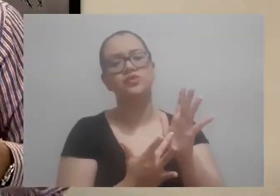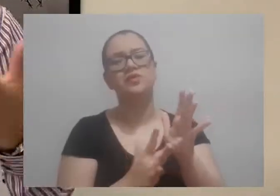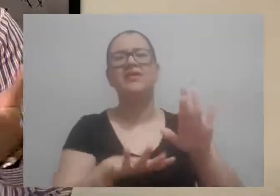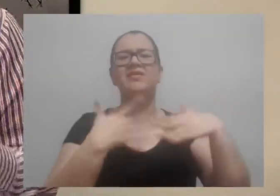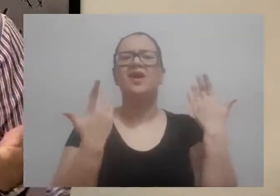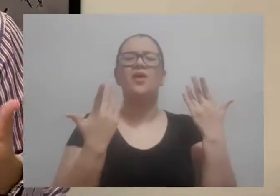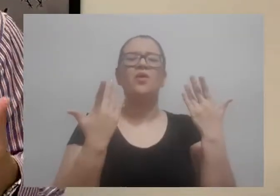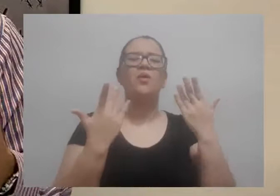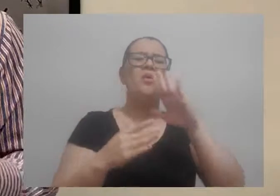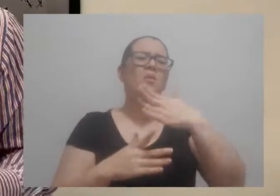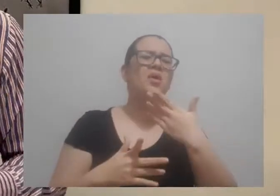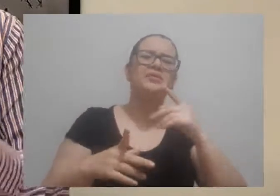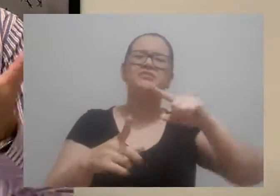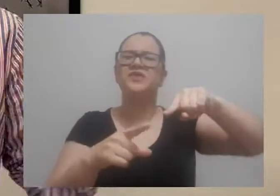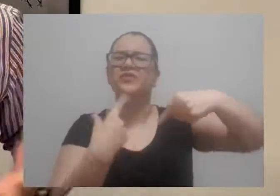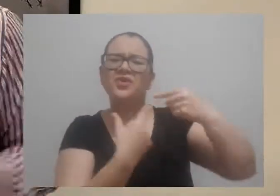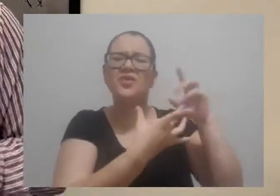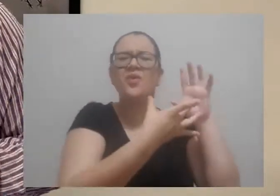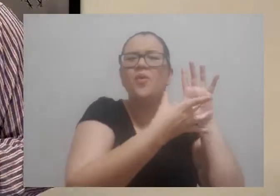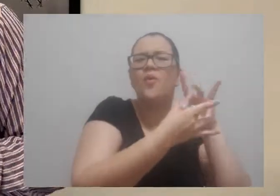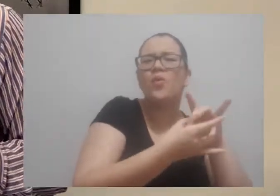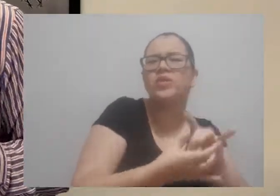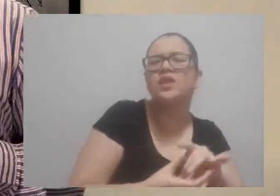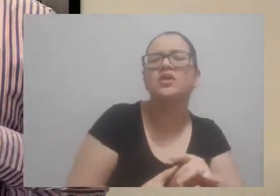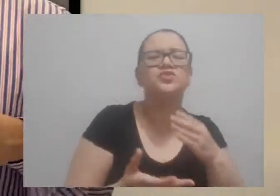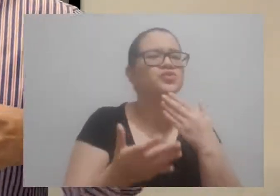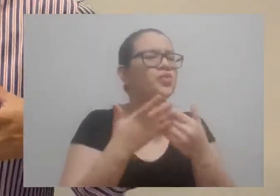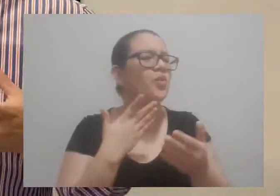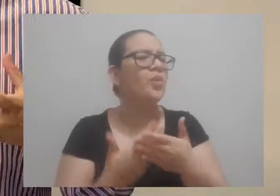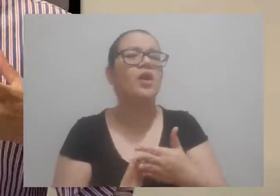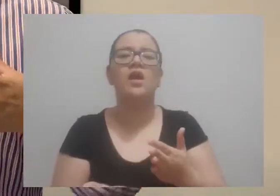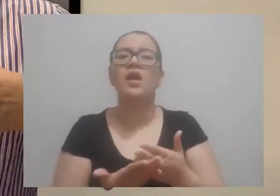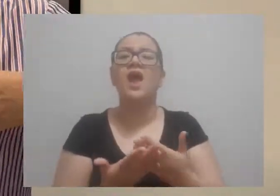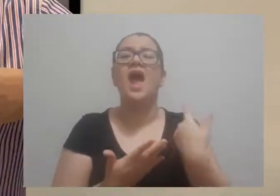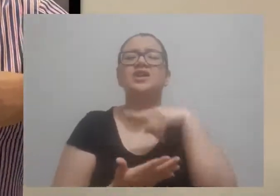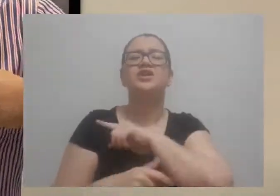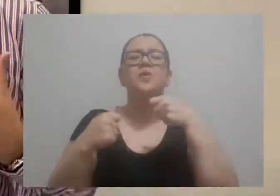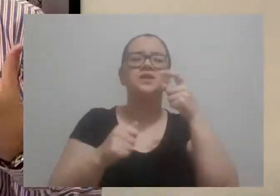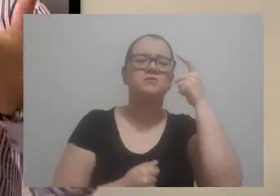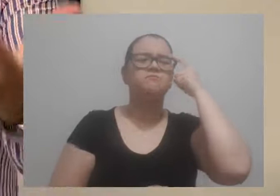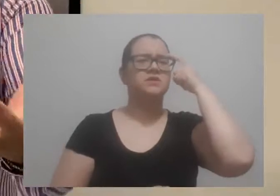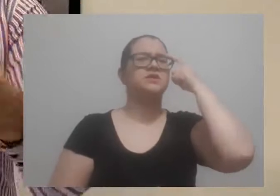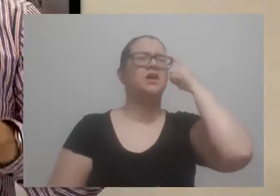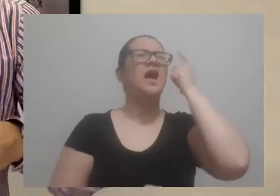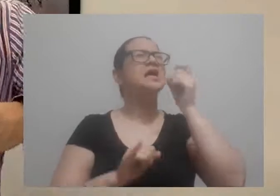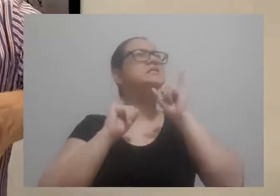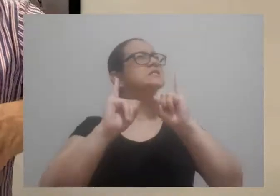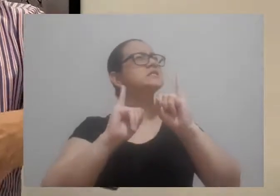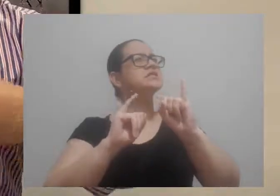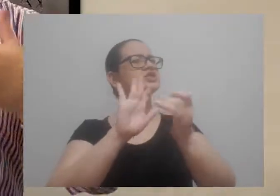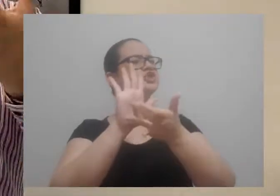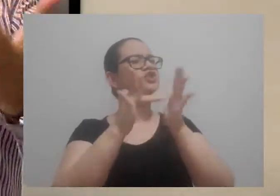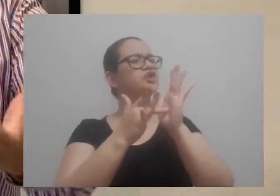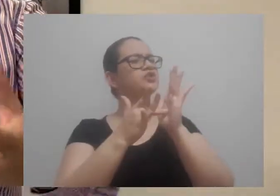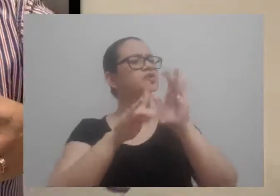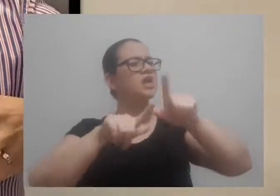desafios, a minha pergunta, a nossa pergunta deve ser: como o Senhor, como eu agiria diante disso? Como o